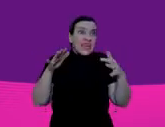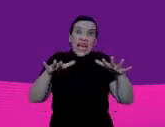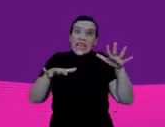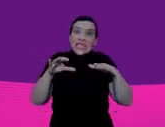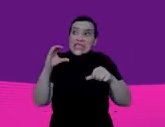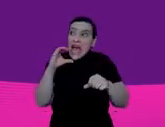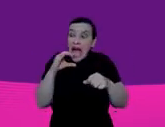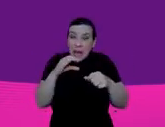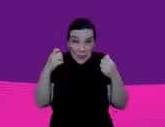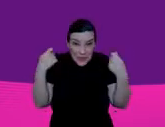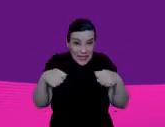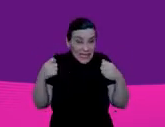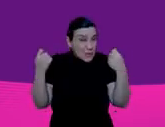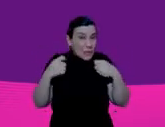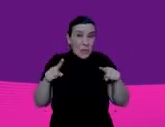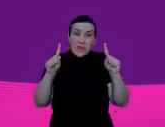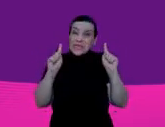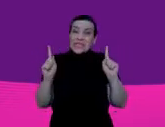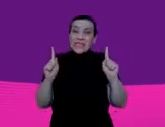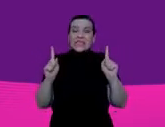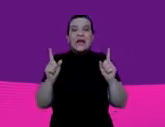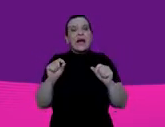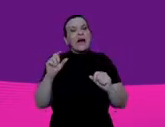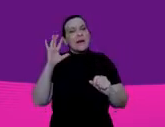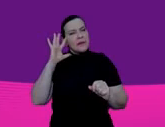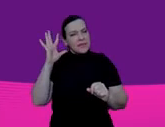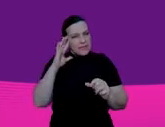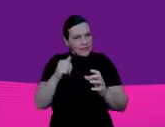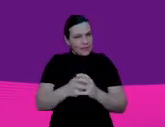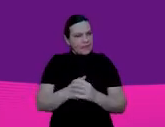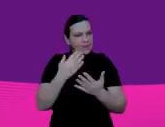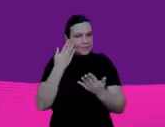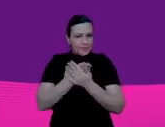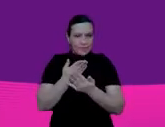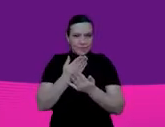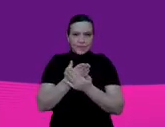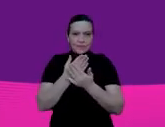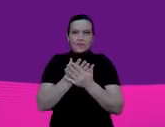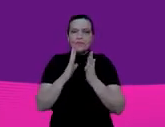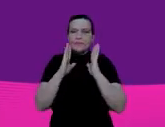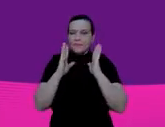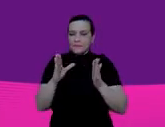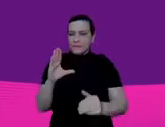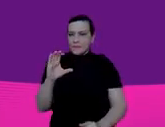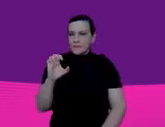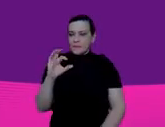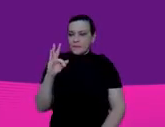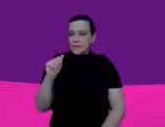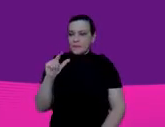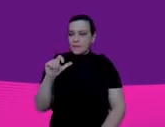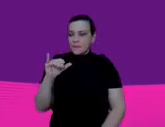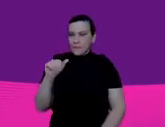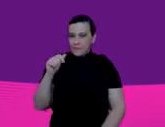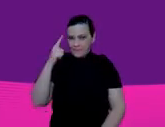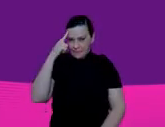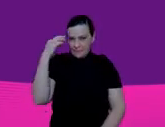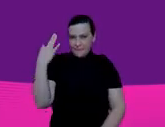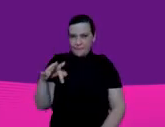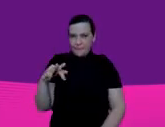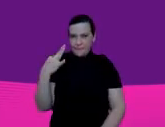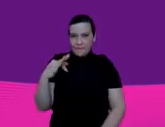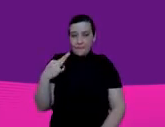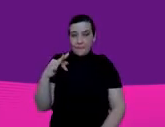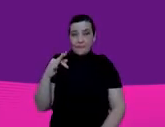podem refletir isso. O primeiro é um dos principais estudos epidemiológicos da cefaleia mundial, que é o CAMEL dos Estados Unidos, que